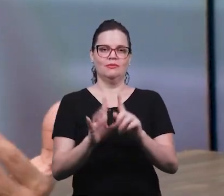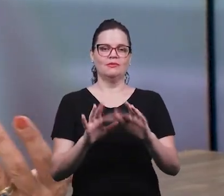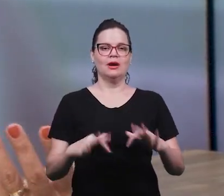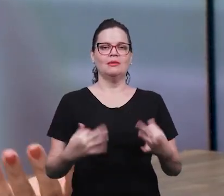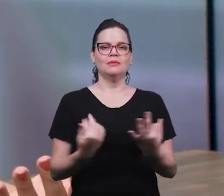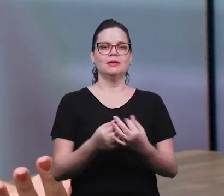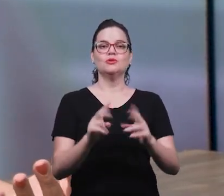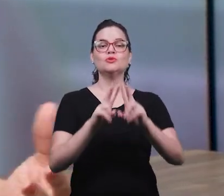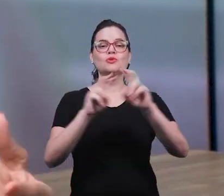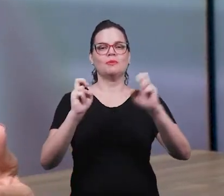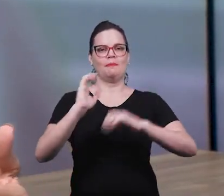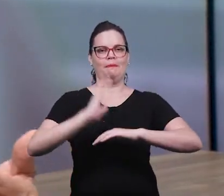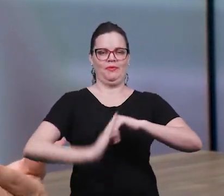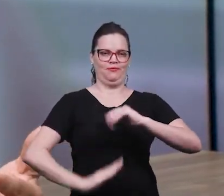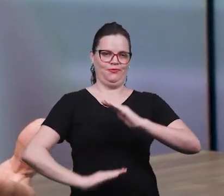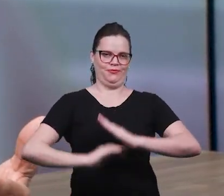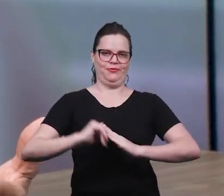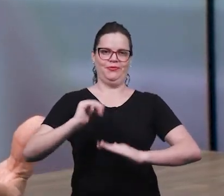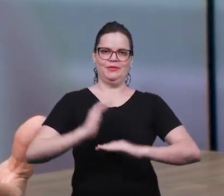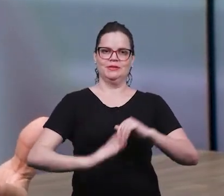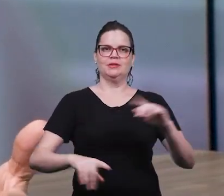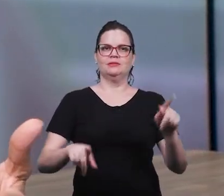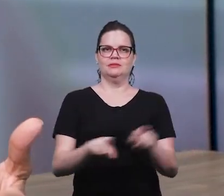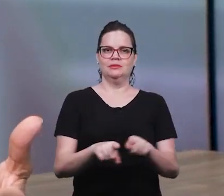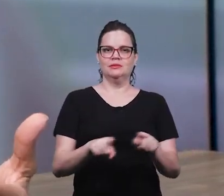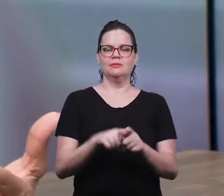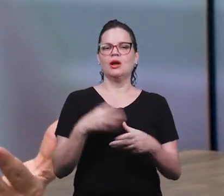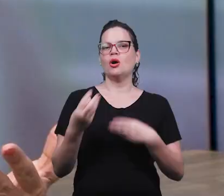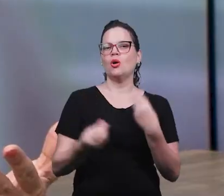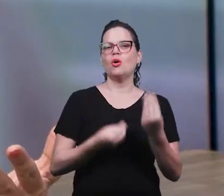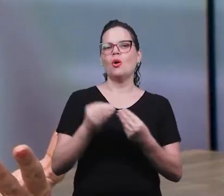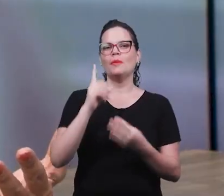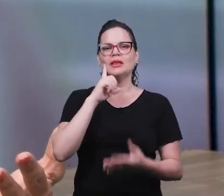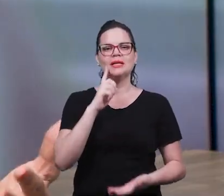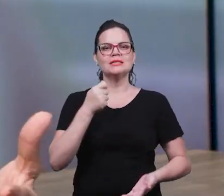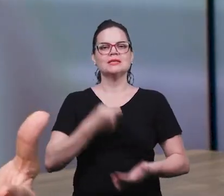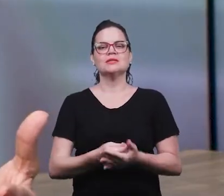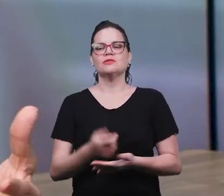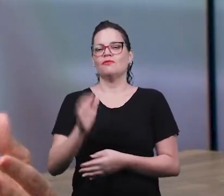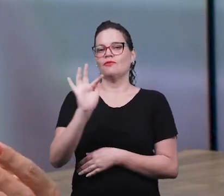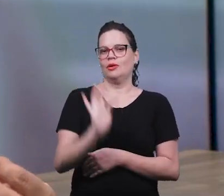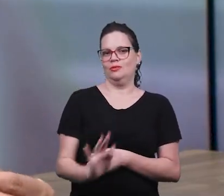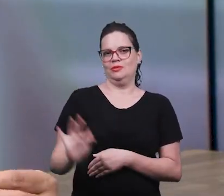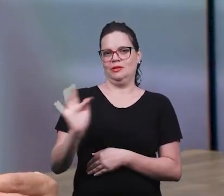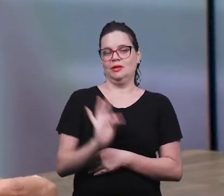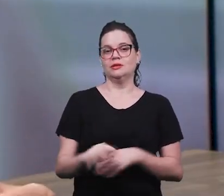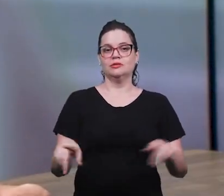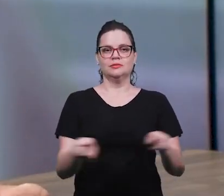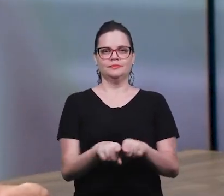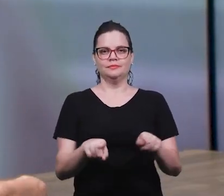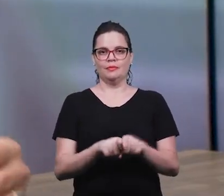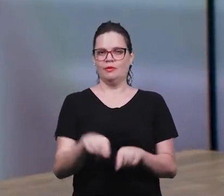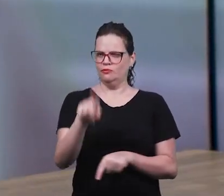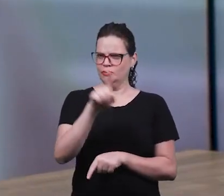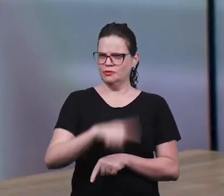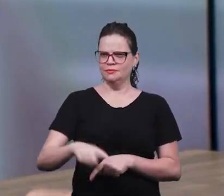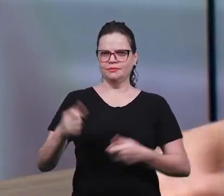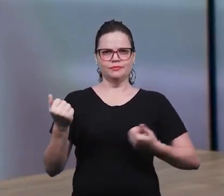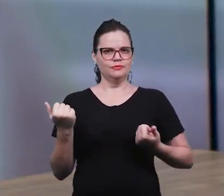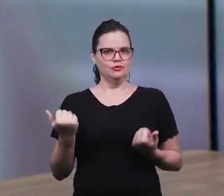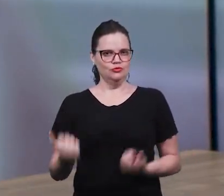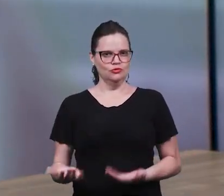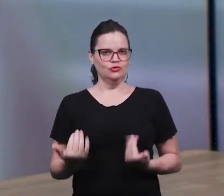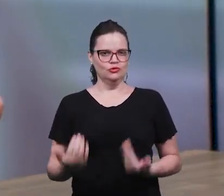nessa orientação tão importante que é a vida profissional, a constituição dos estudos e também o modo como